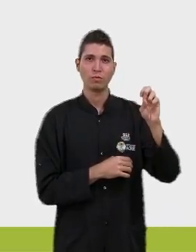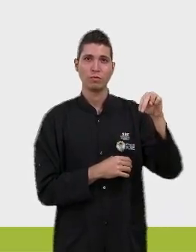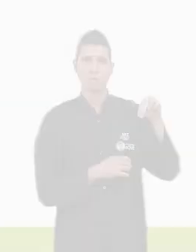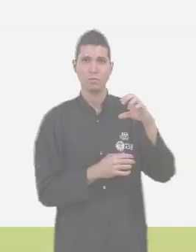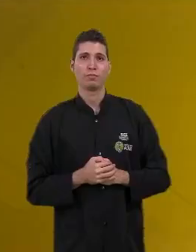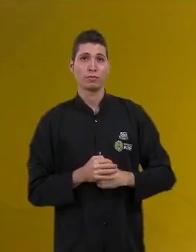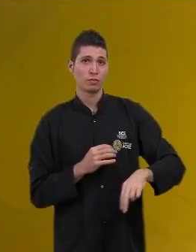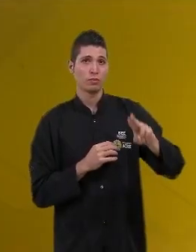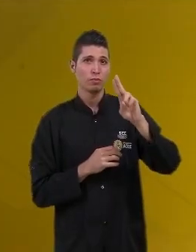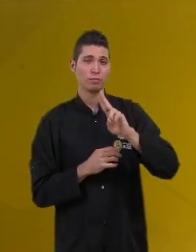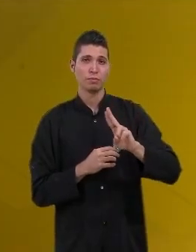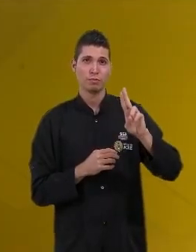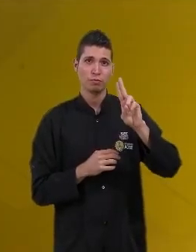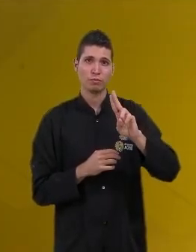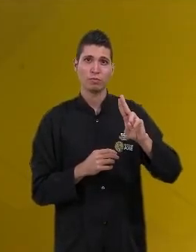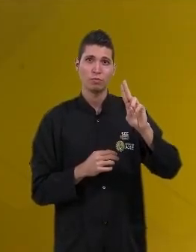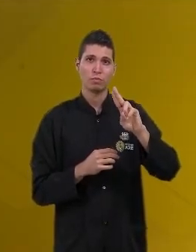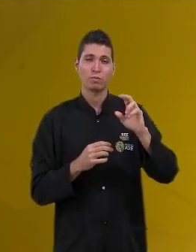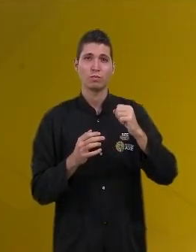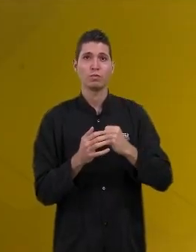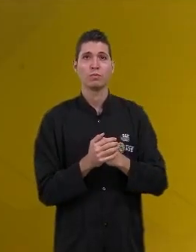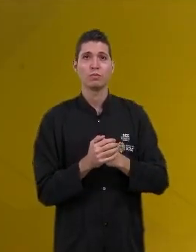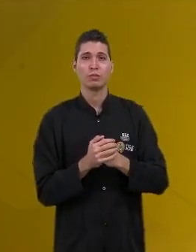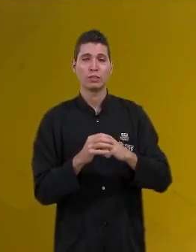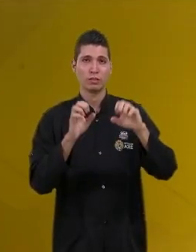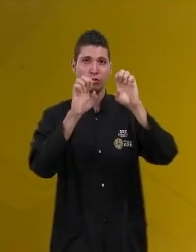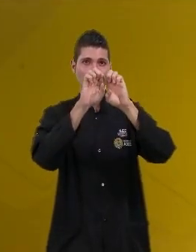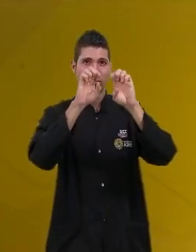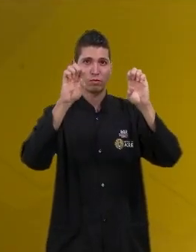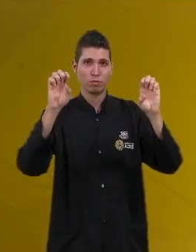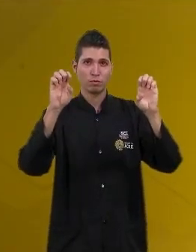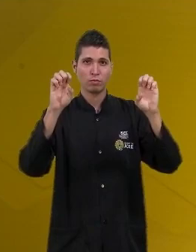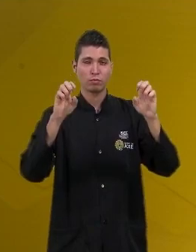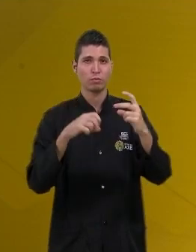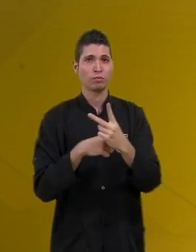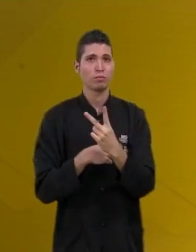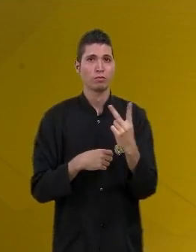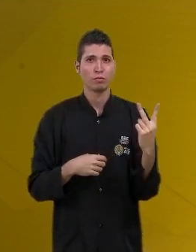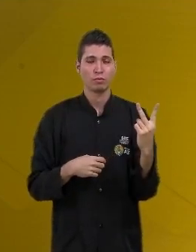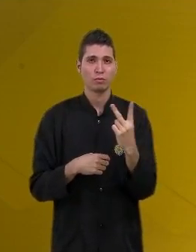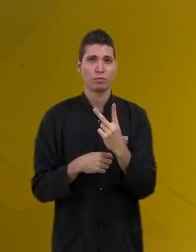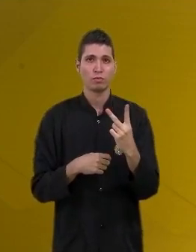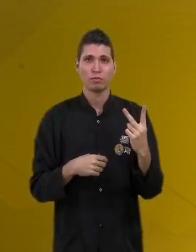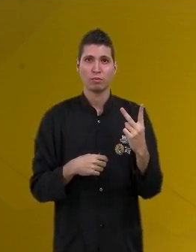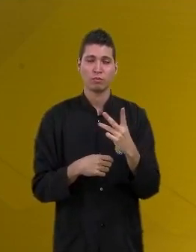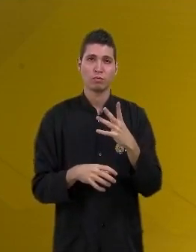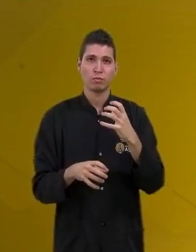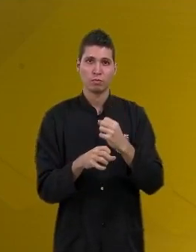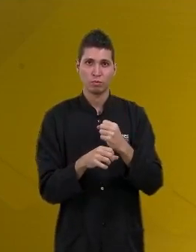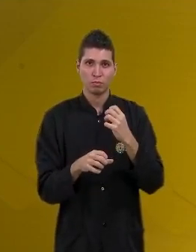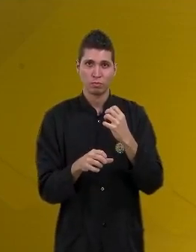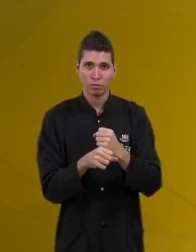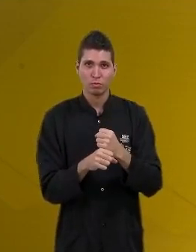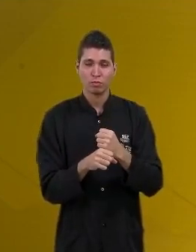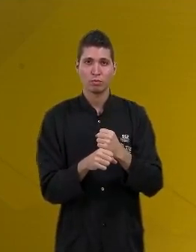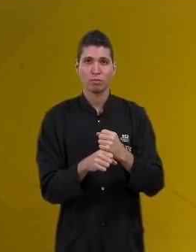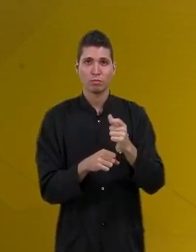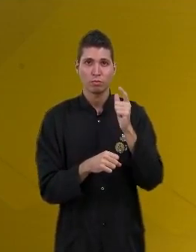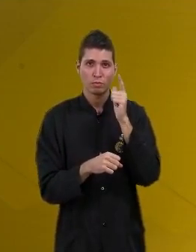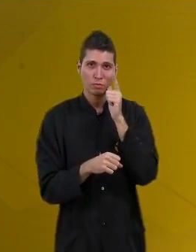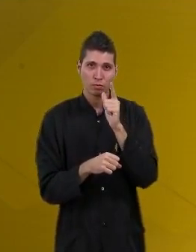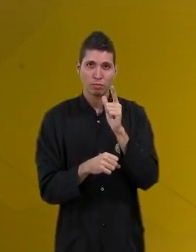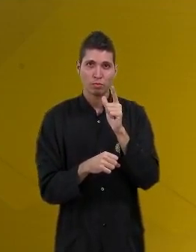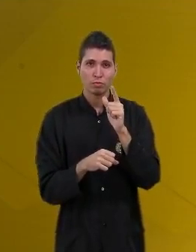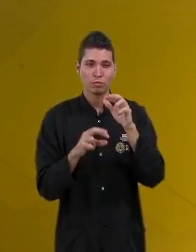está no terceiro quadrante. Tendo essa fórmula aí, essas duas formas, agora nós seremos capazes de determinar o